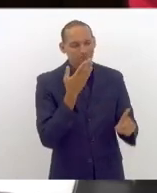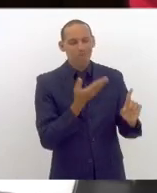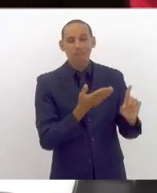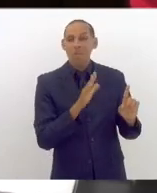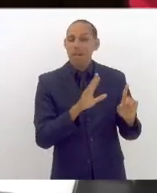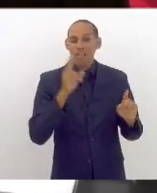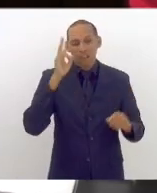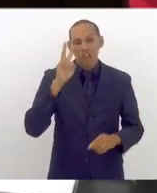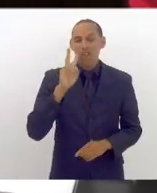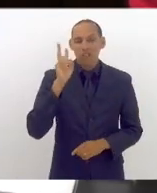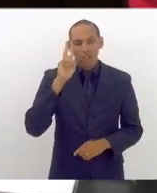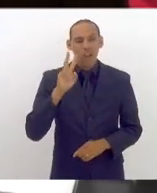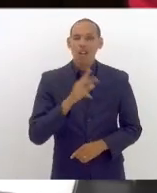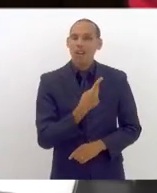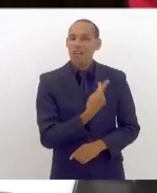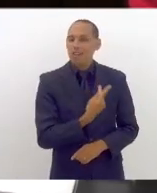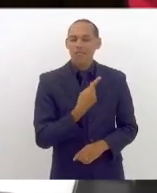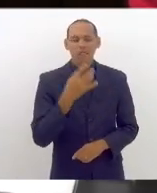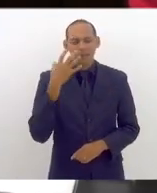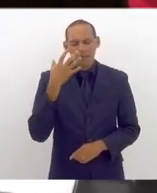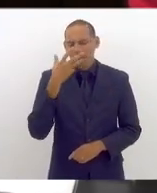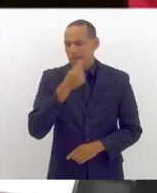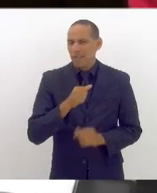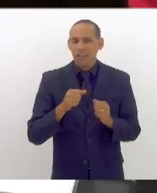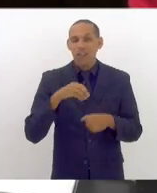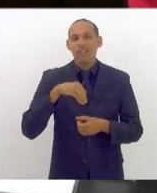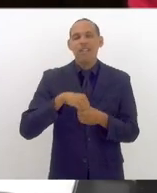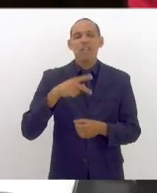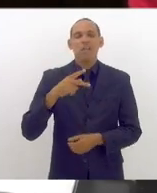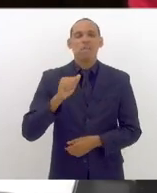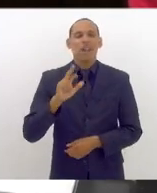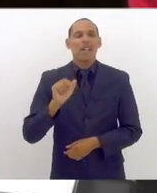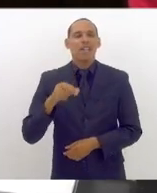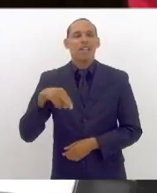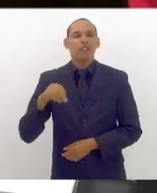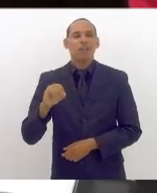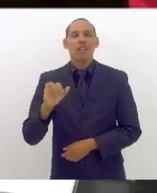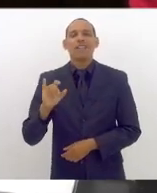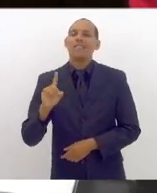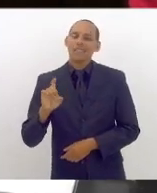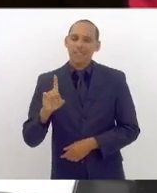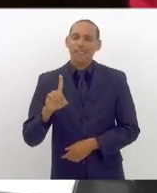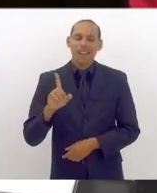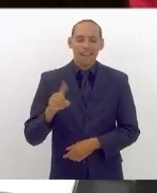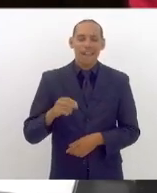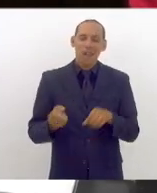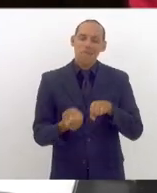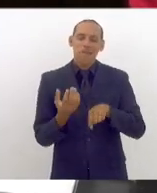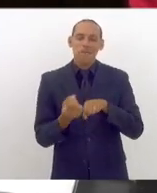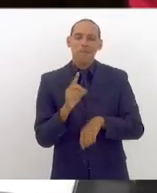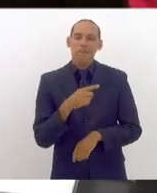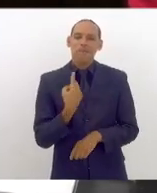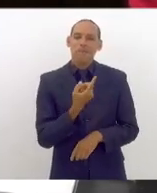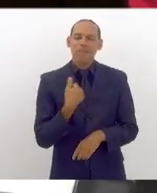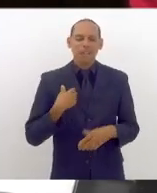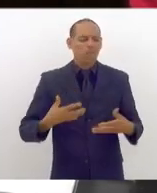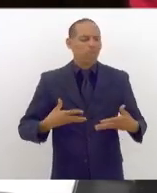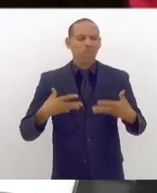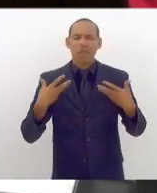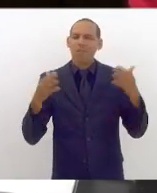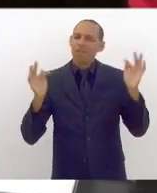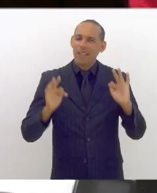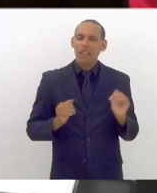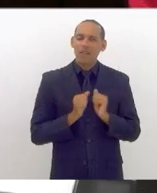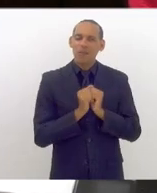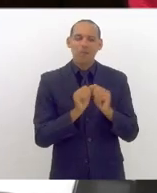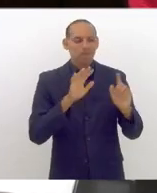construiu uma história muito bonita junto na paranoide então eu tenho muita honra tô muito feliz de estar aqui e